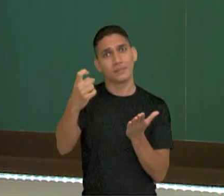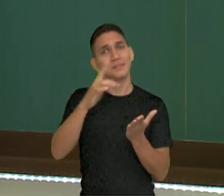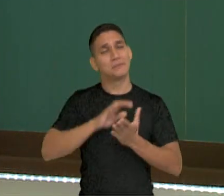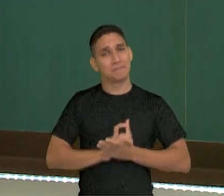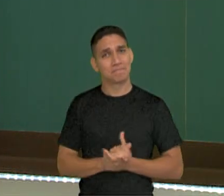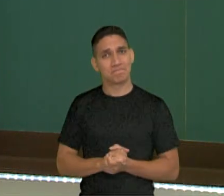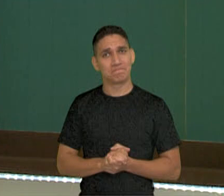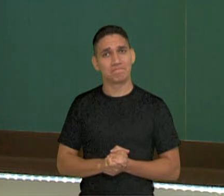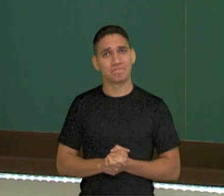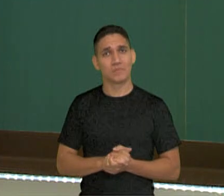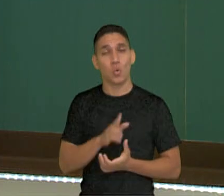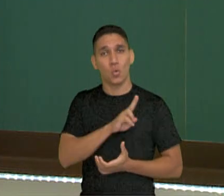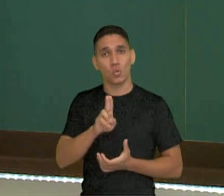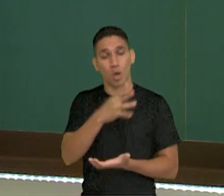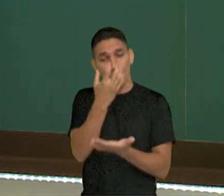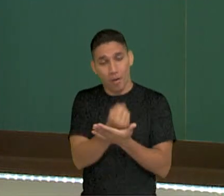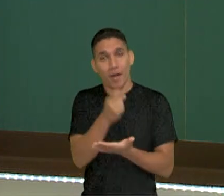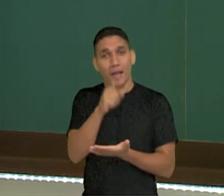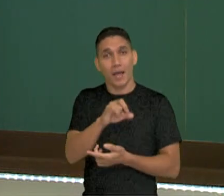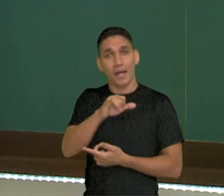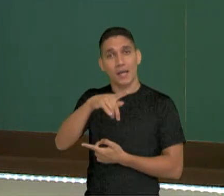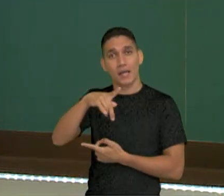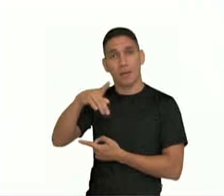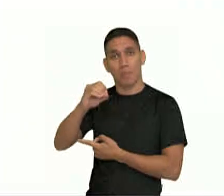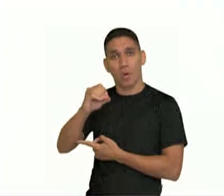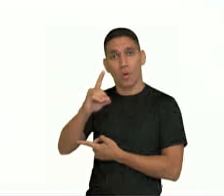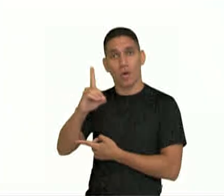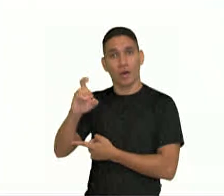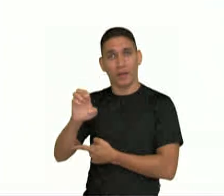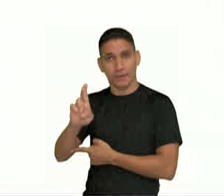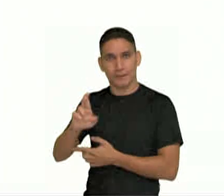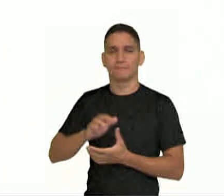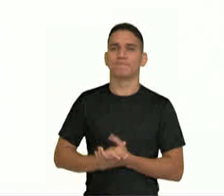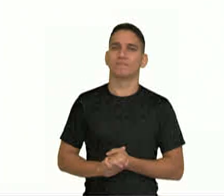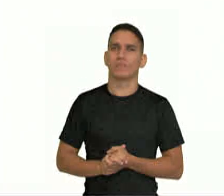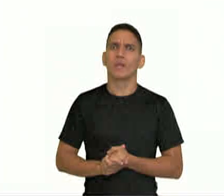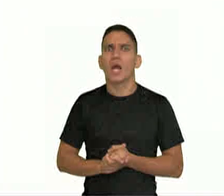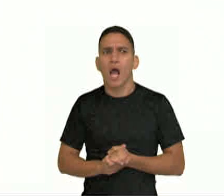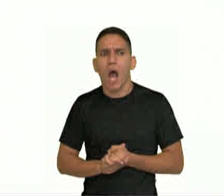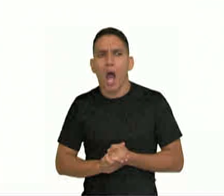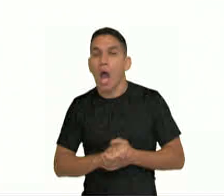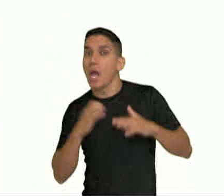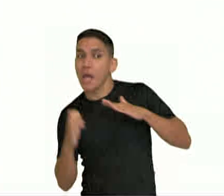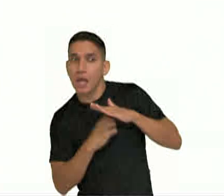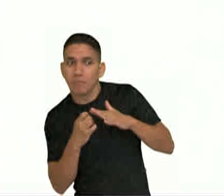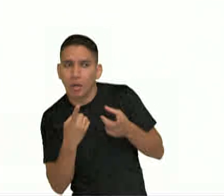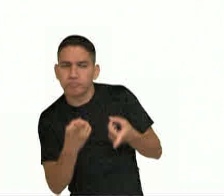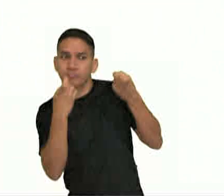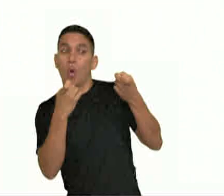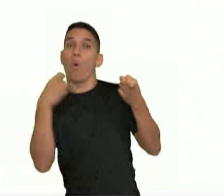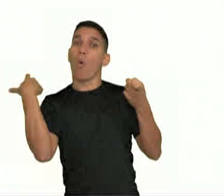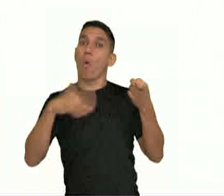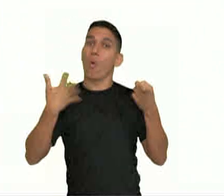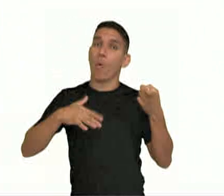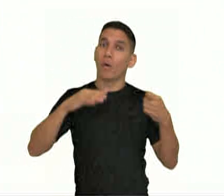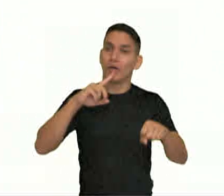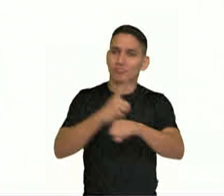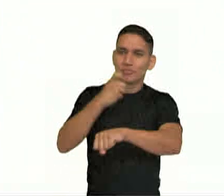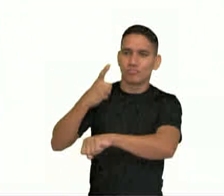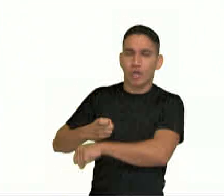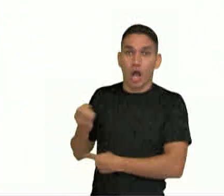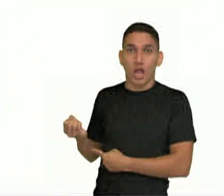interessante? Não demorou muito para que as empresas reconhecessem o potencial da